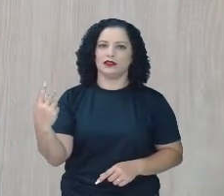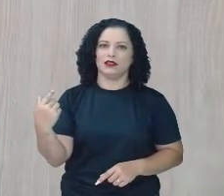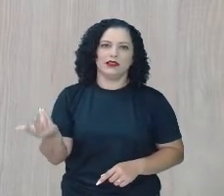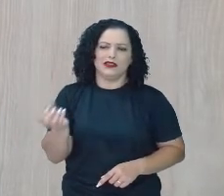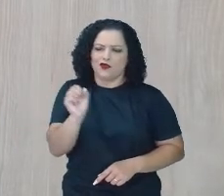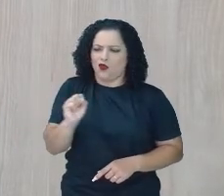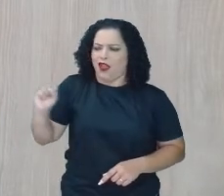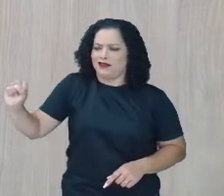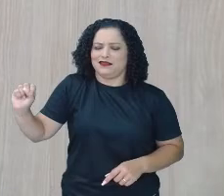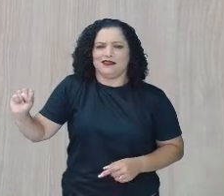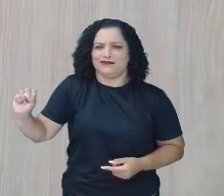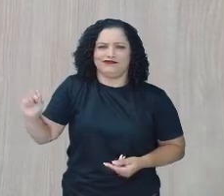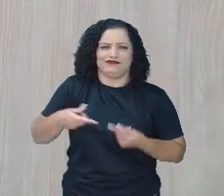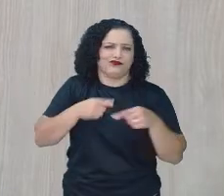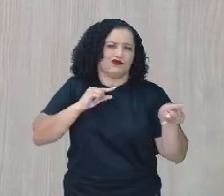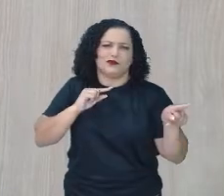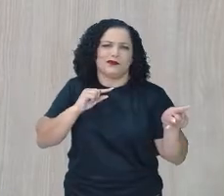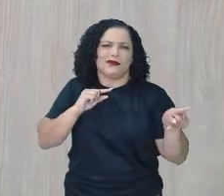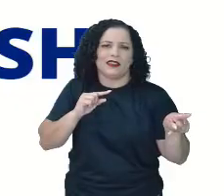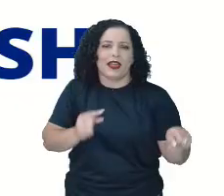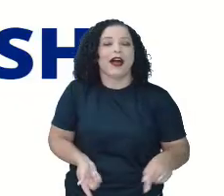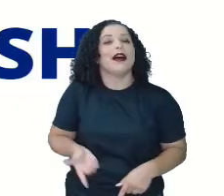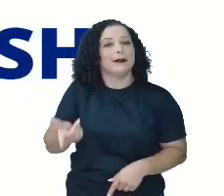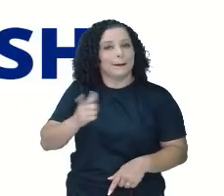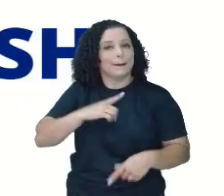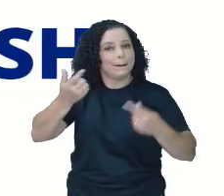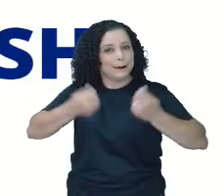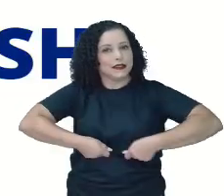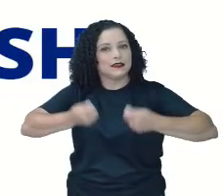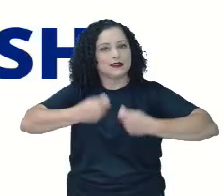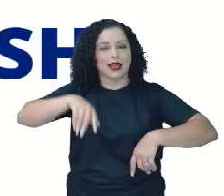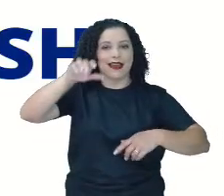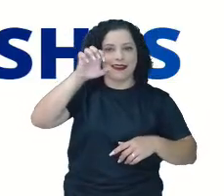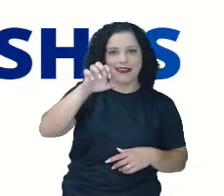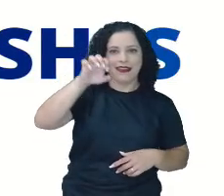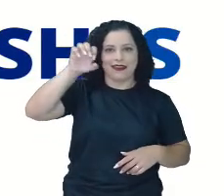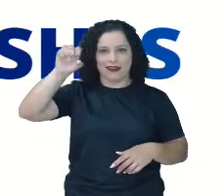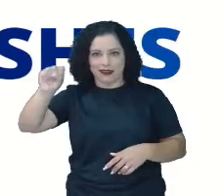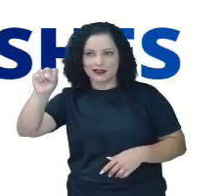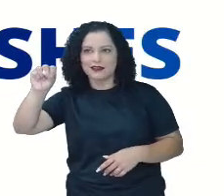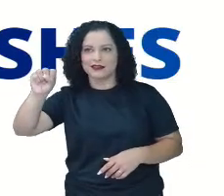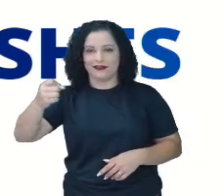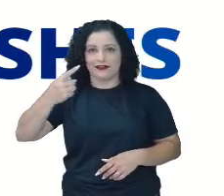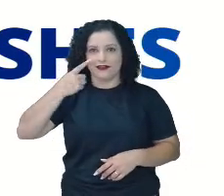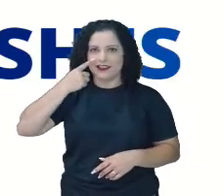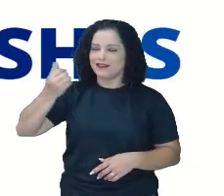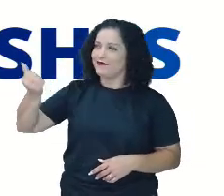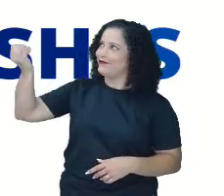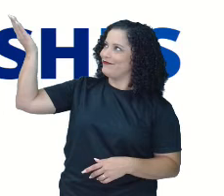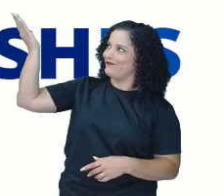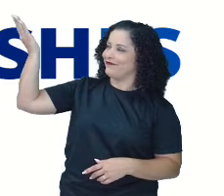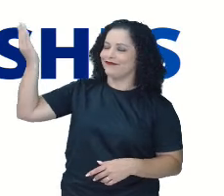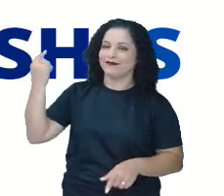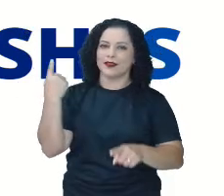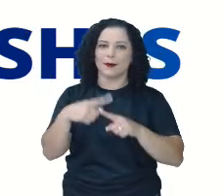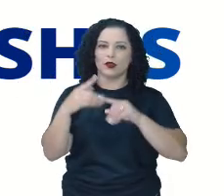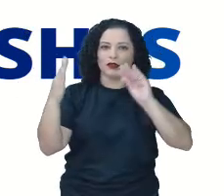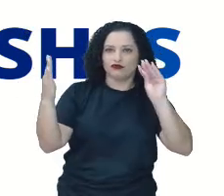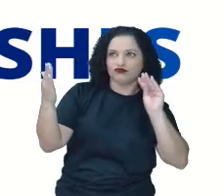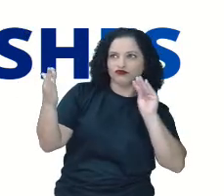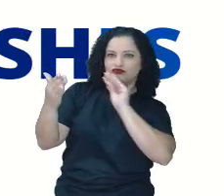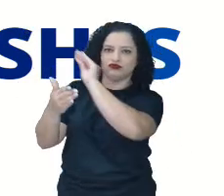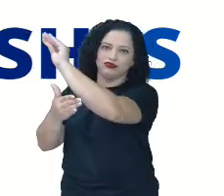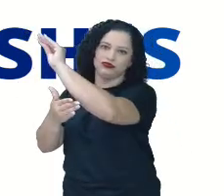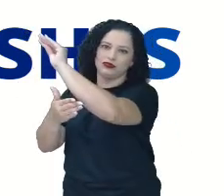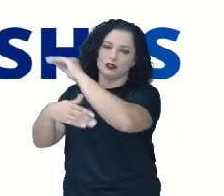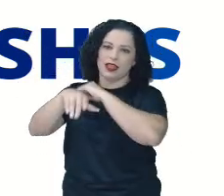box, brush. Então, perceba que com o próximo slide, ó, ES, o negócio muda de figura. Por quê? Como se colocou um E